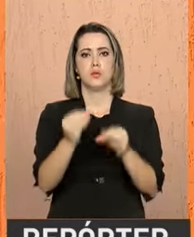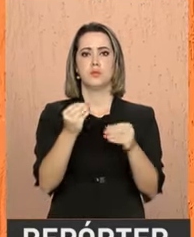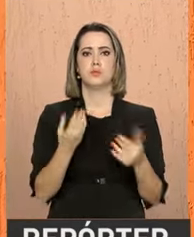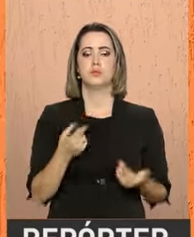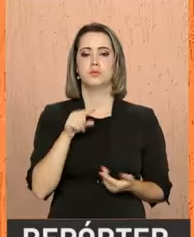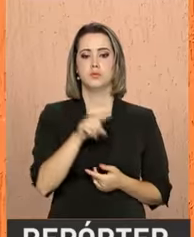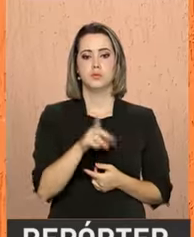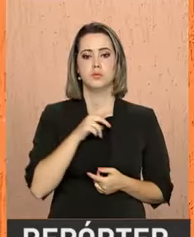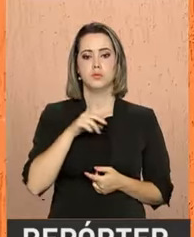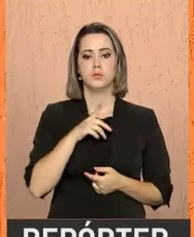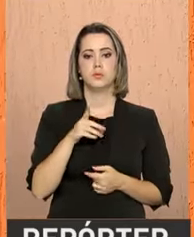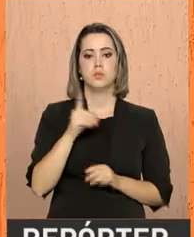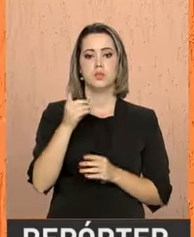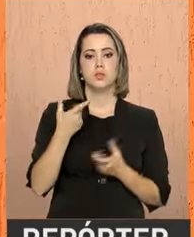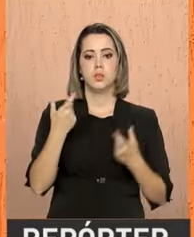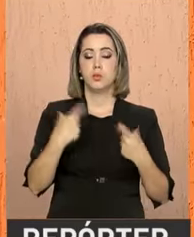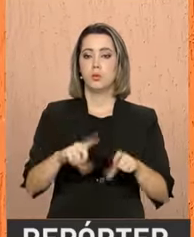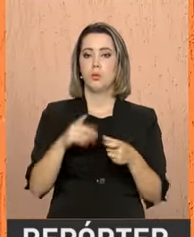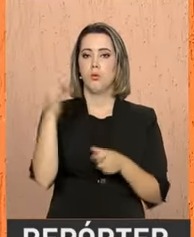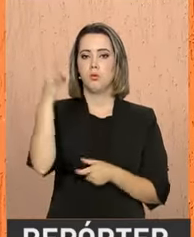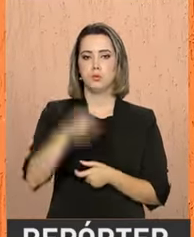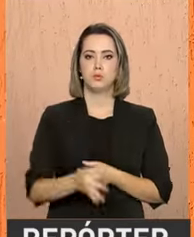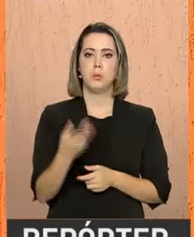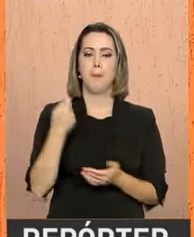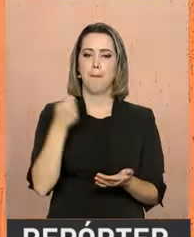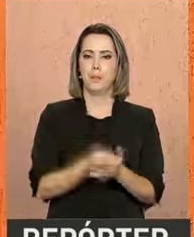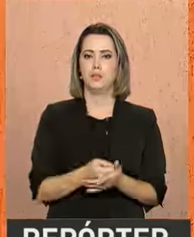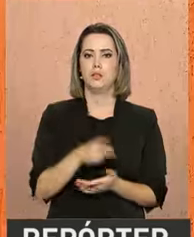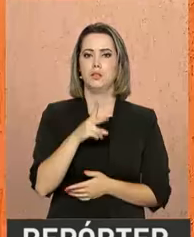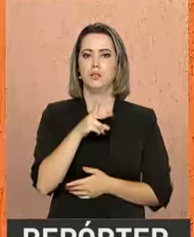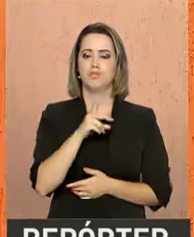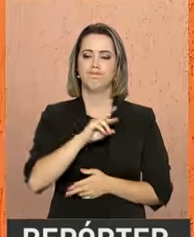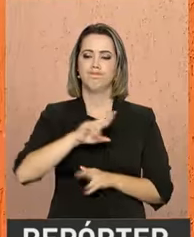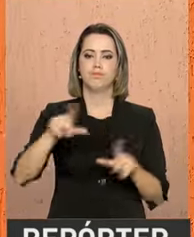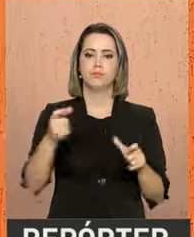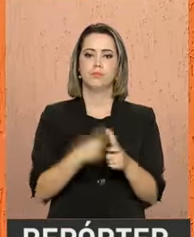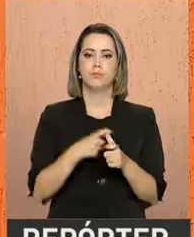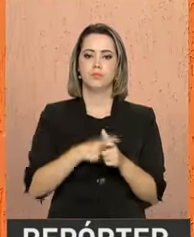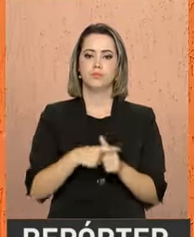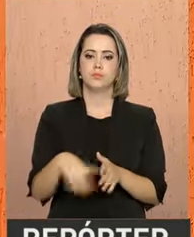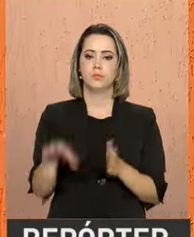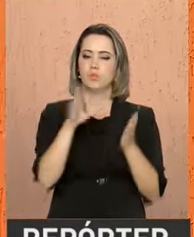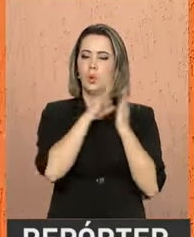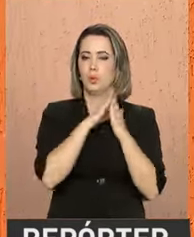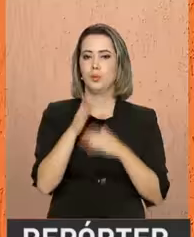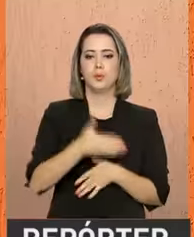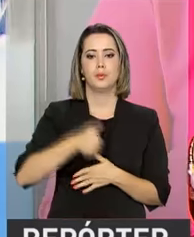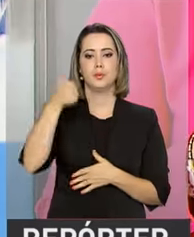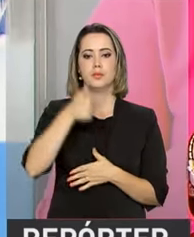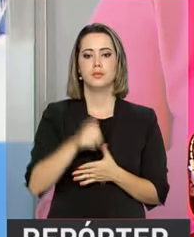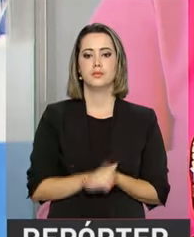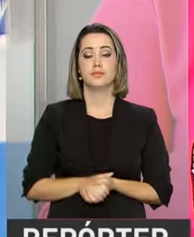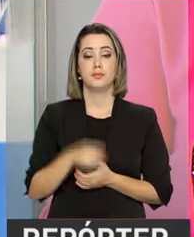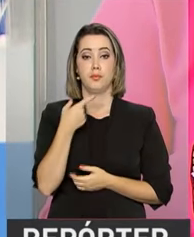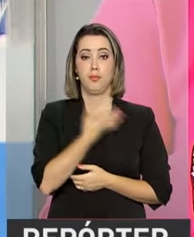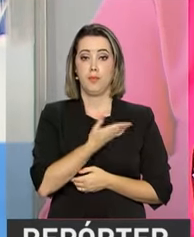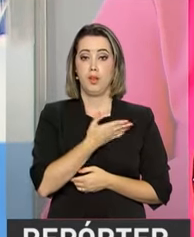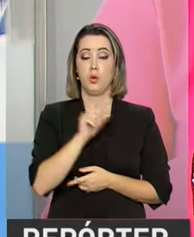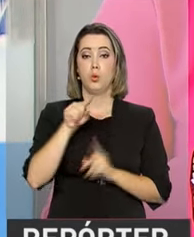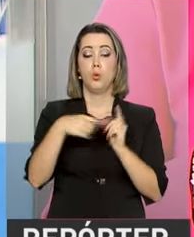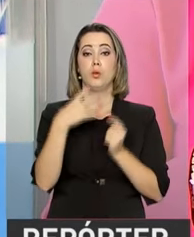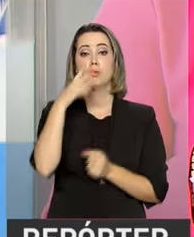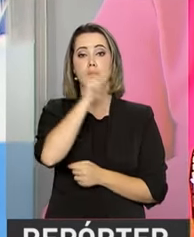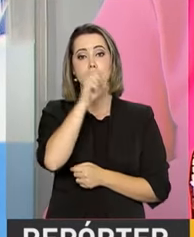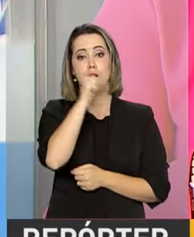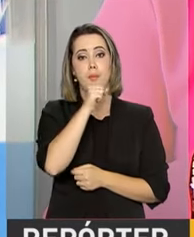então já tem destino certo já aprendeu que algumas vidas é uma é pra dormir ficar na está no próximo sábado